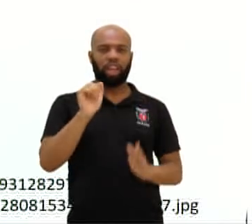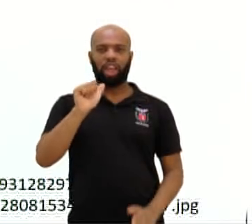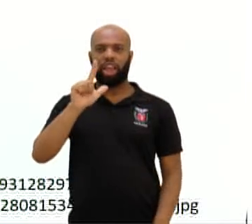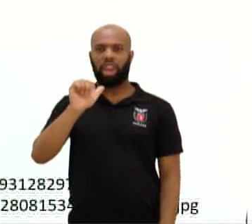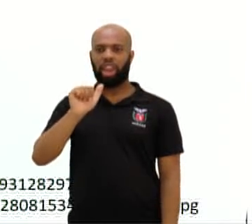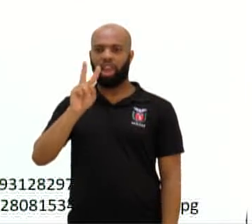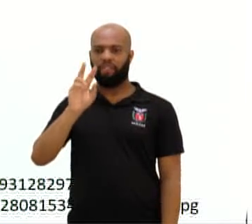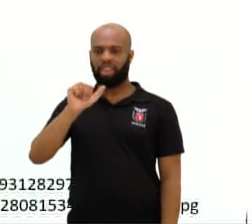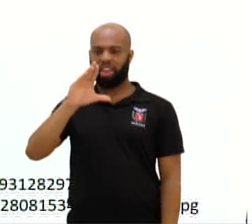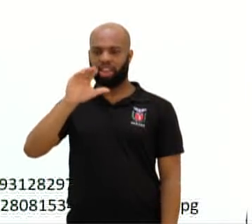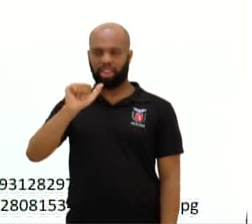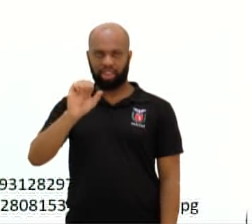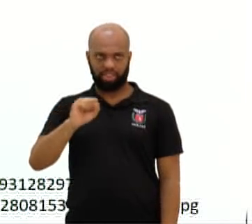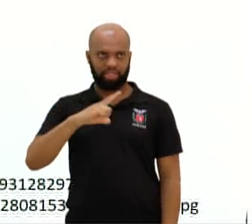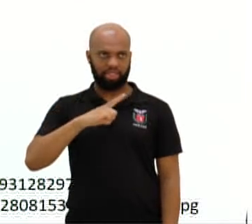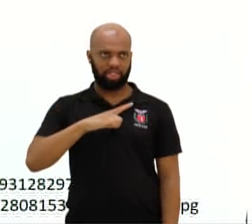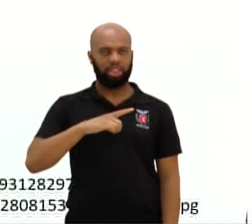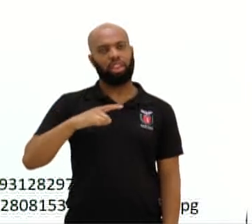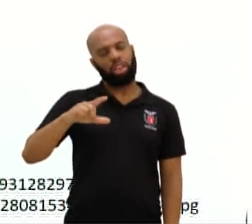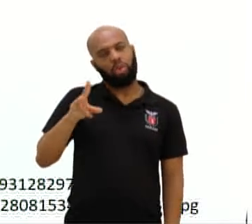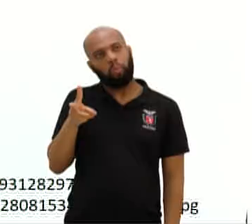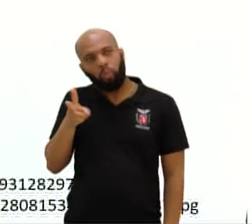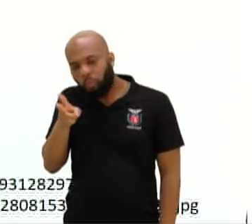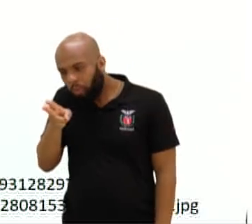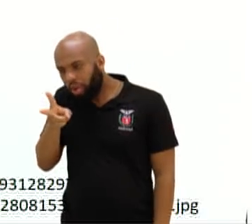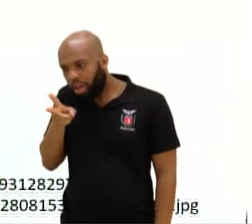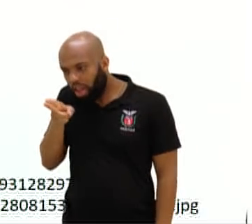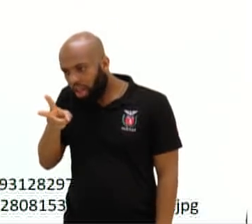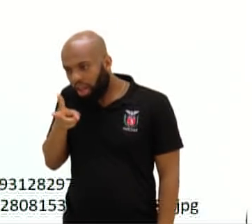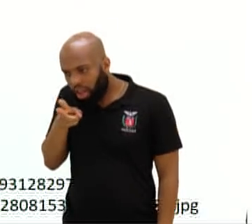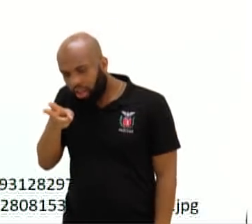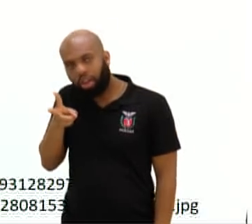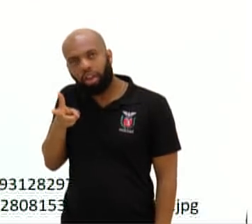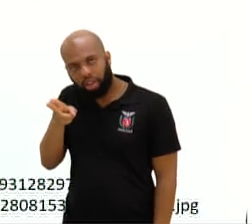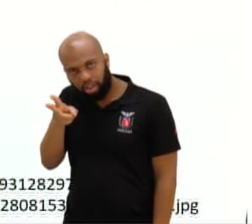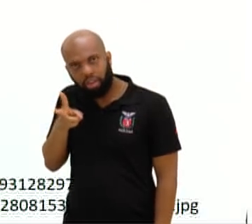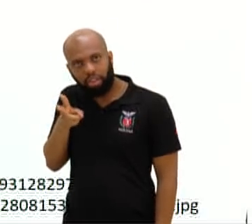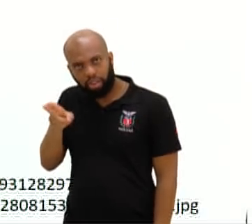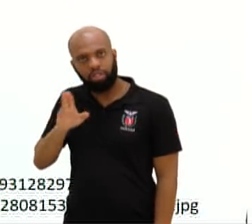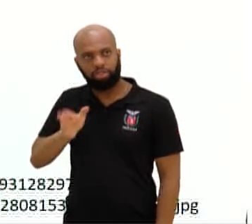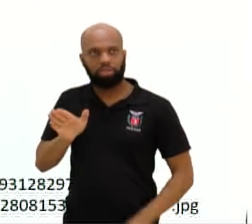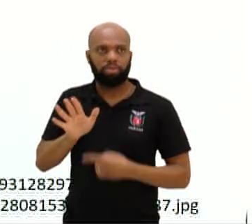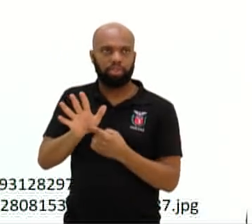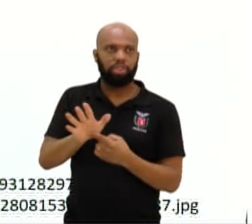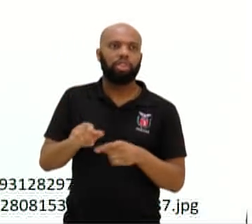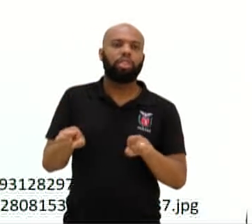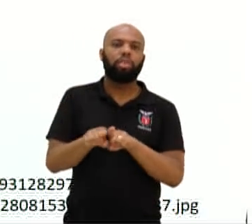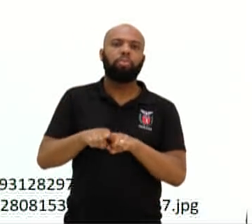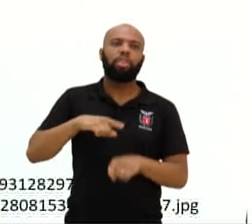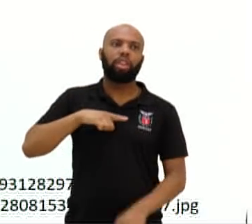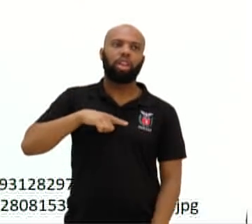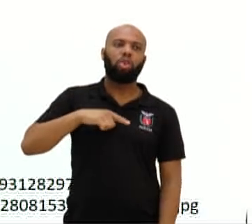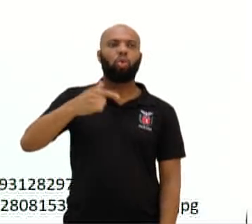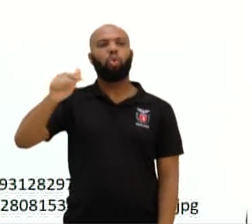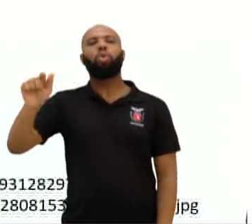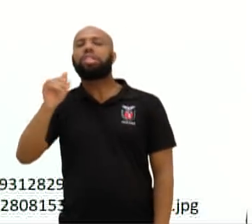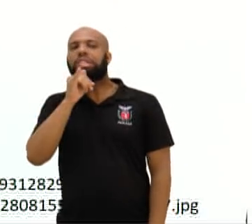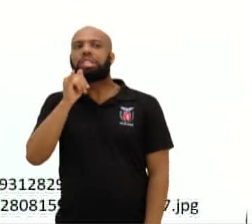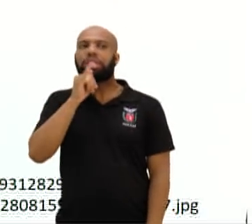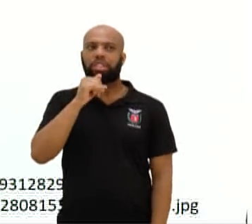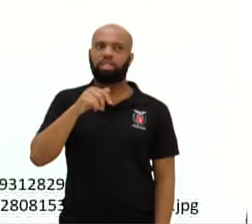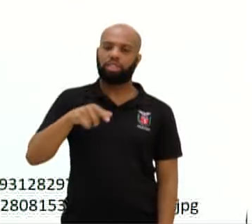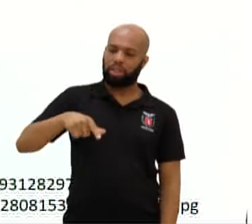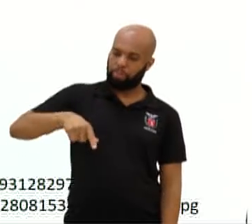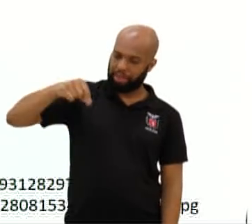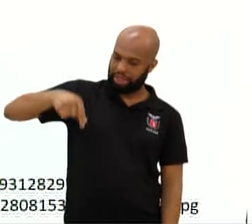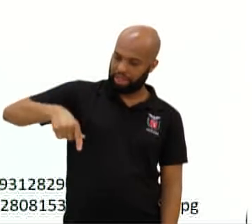eu trouxe a tesoura, o mesmo exemplo que eu trouxe ao vivo para vocês, mas a gente também tem outros exemplos de alavanca,